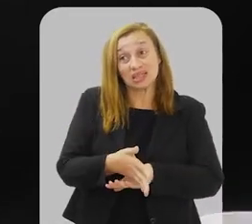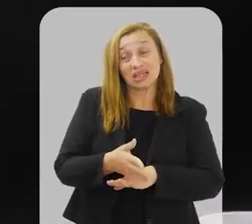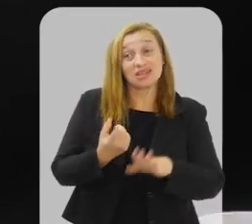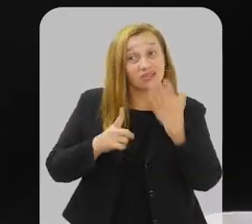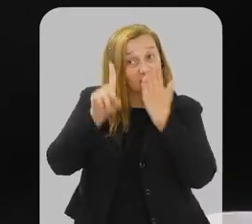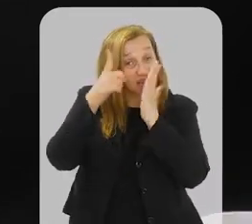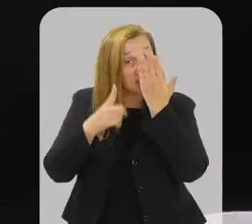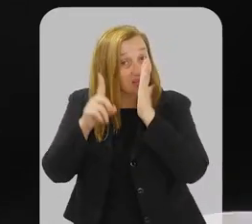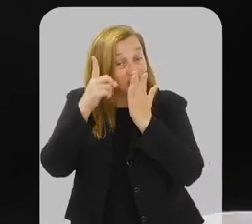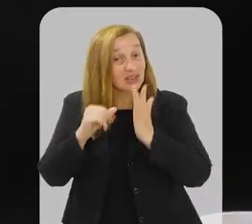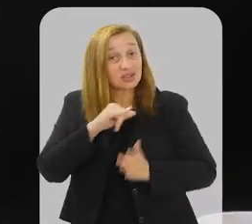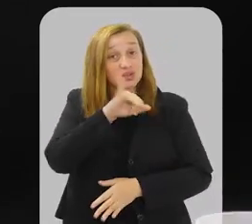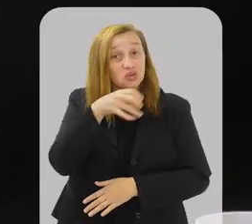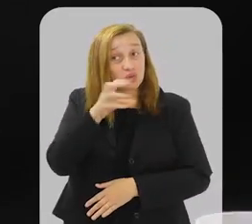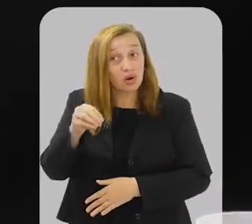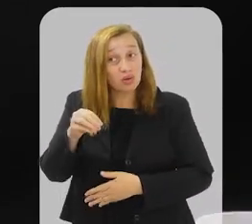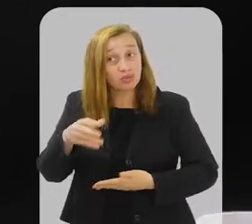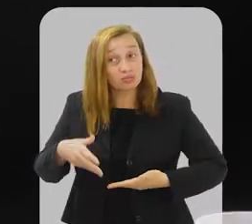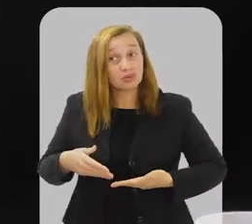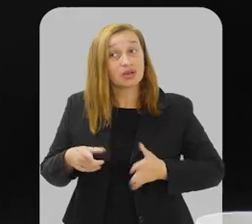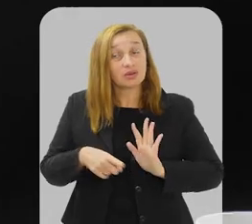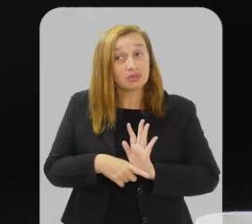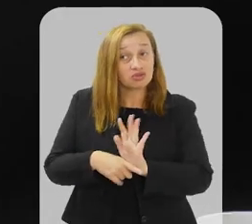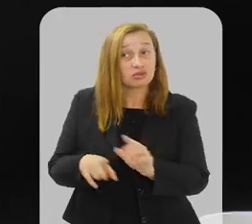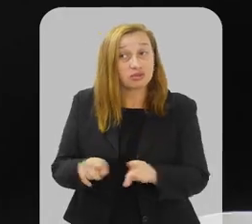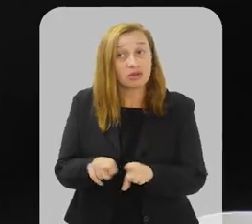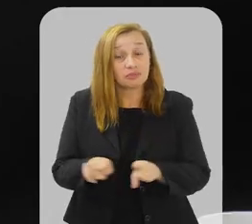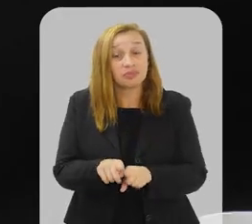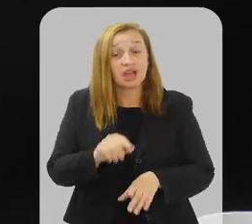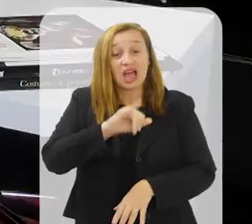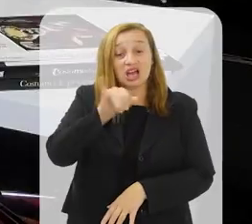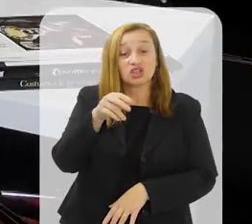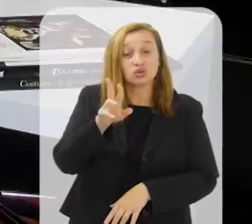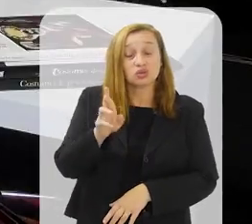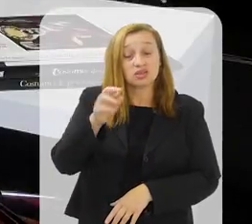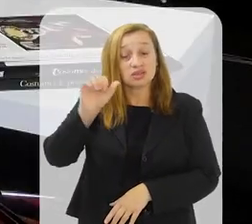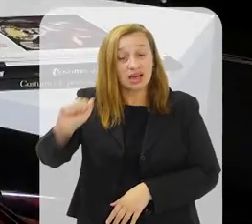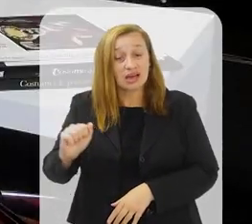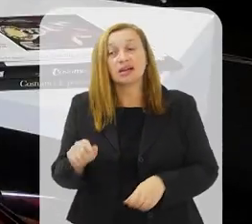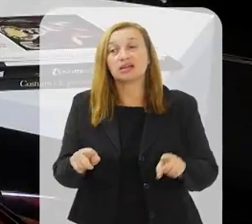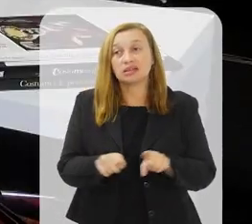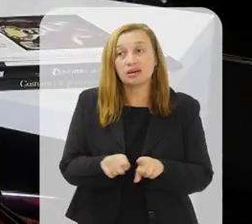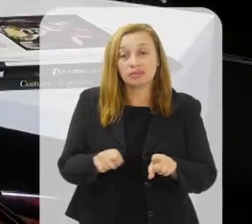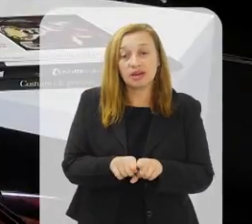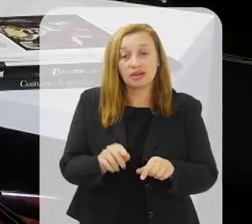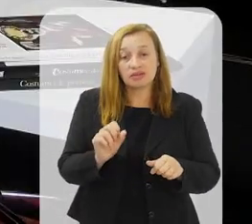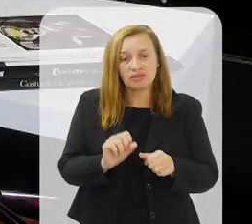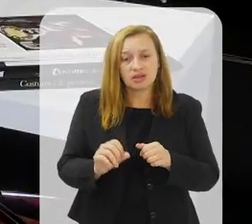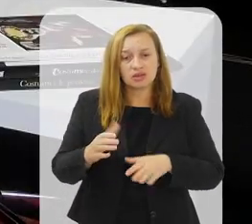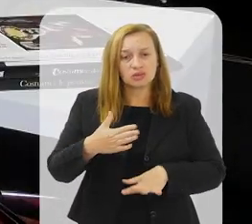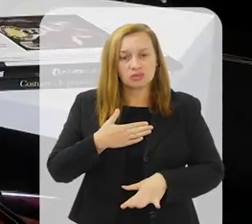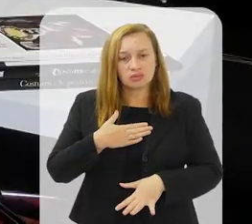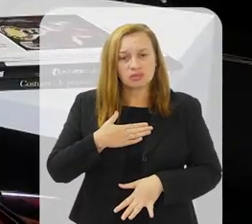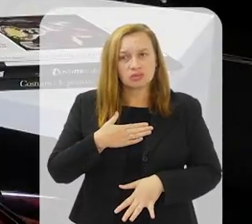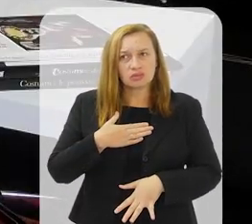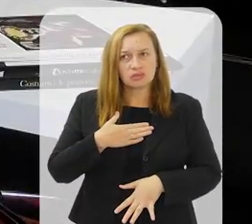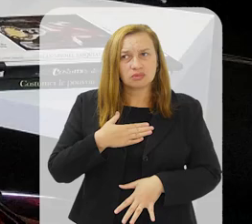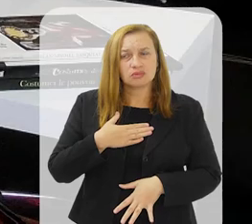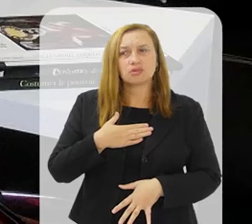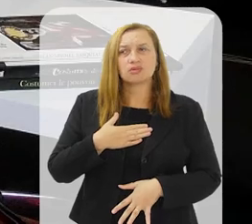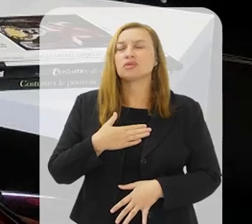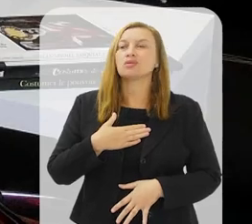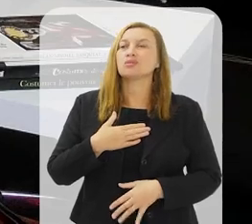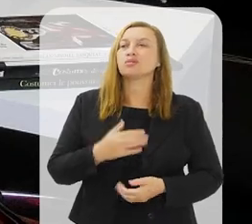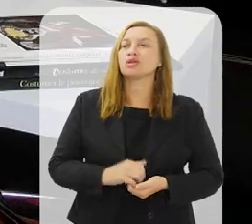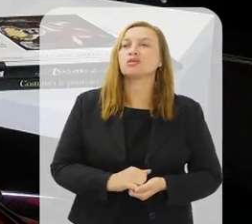eu entrei no carnaval pelas mãos de Joãozinho 30 tem esse a Jussara fez comigo a Bibi Ferreira estava lá também